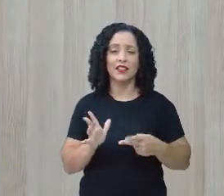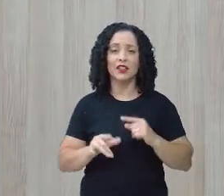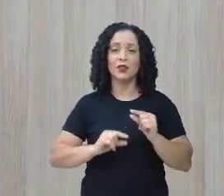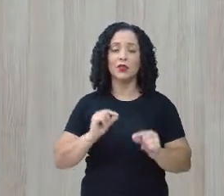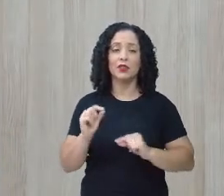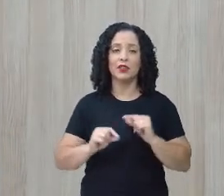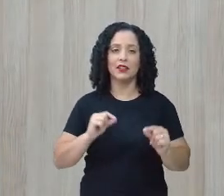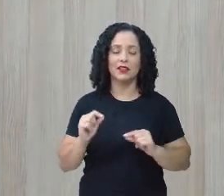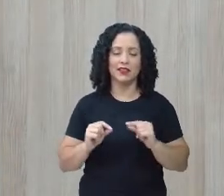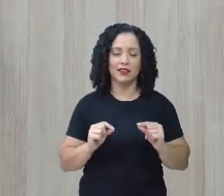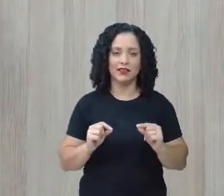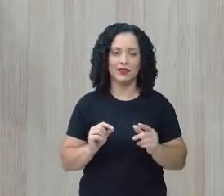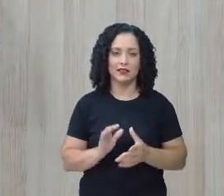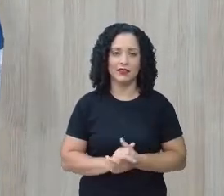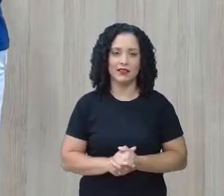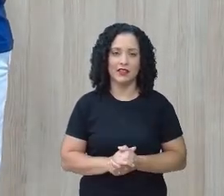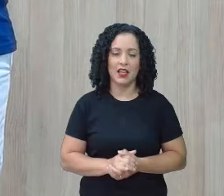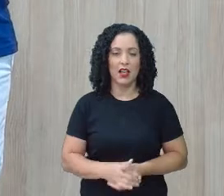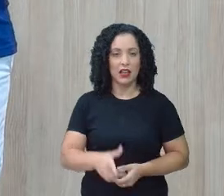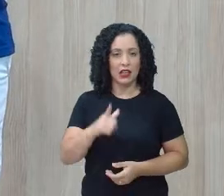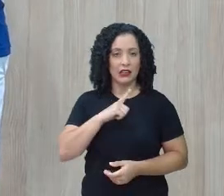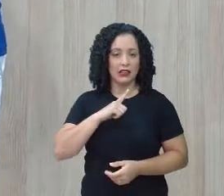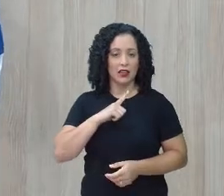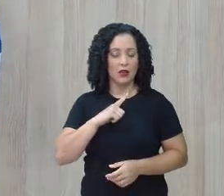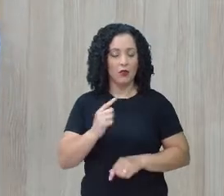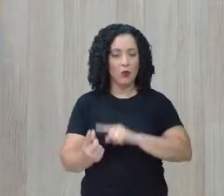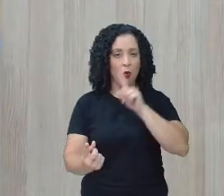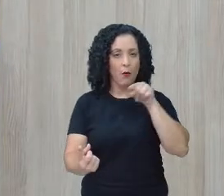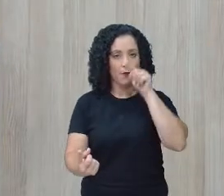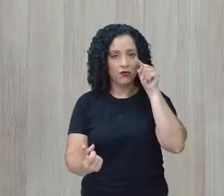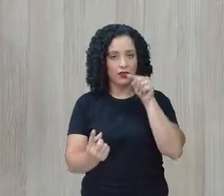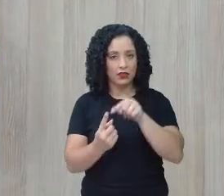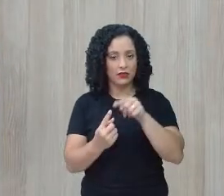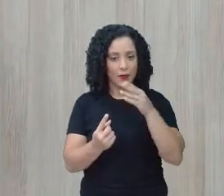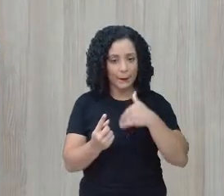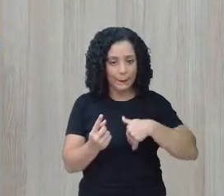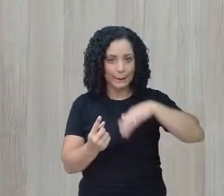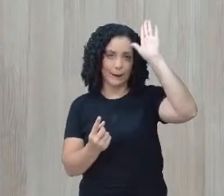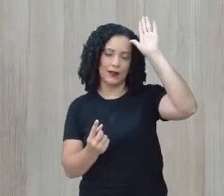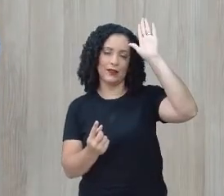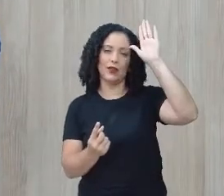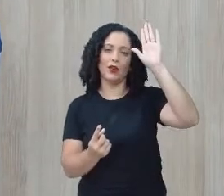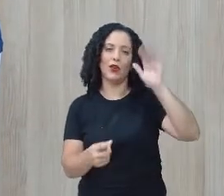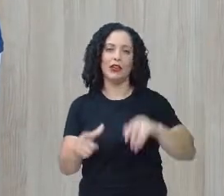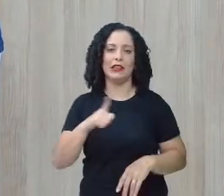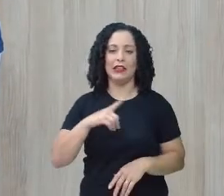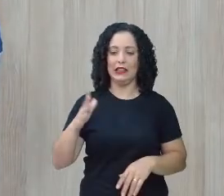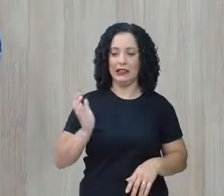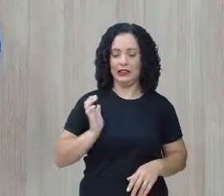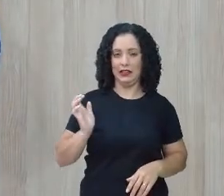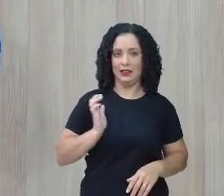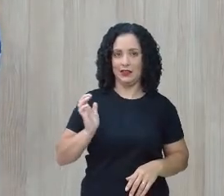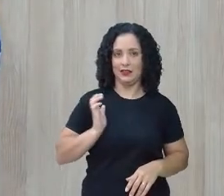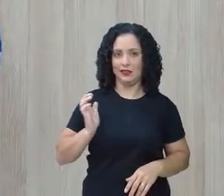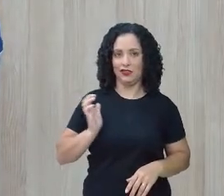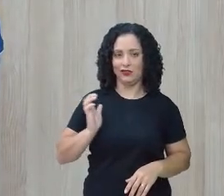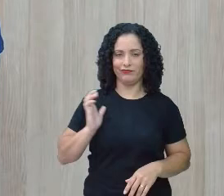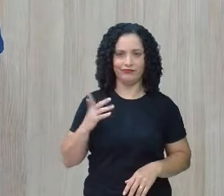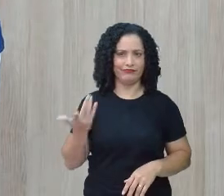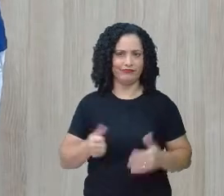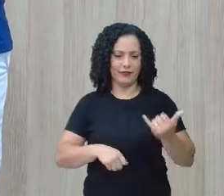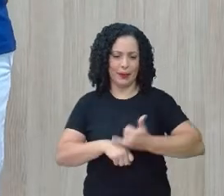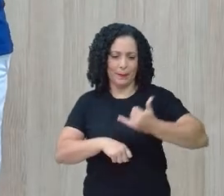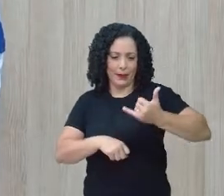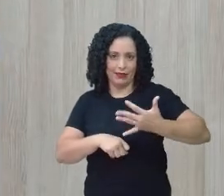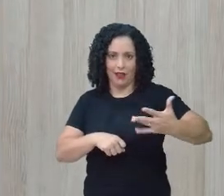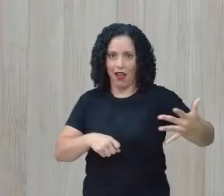fato de que eles tinham a intenção cada vez maior de obter aí riquezas, né? No caso, metais nobres,